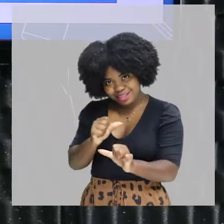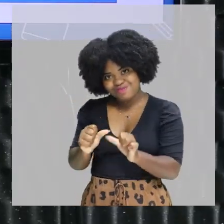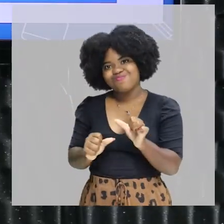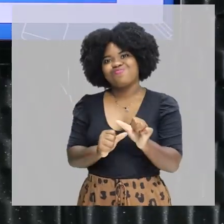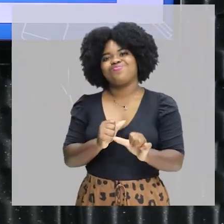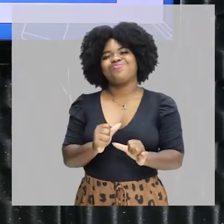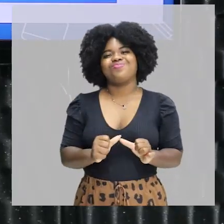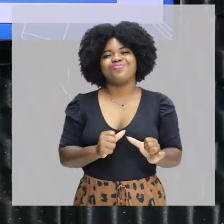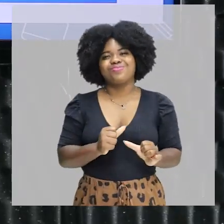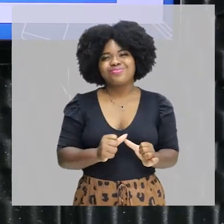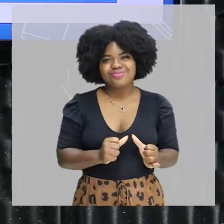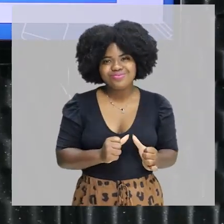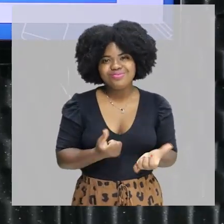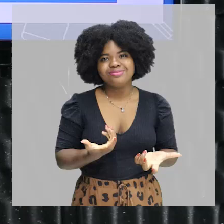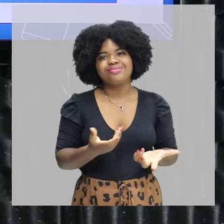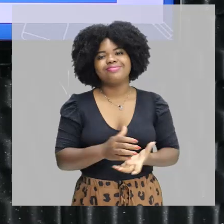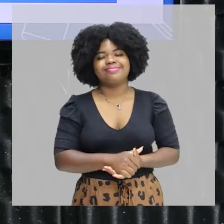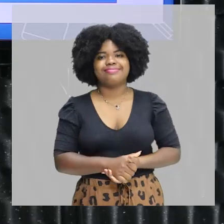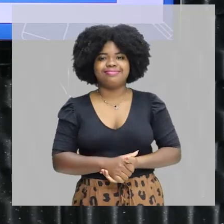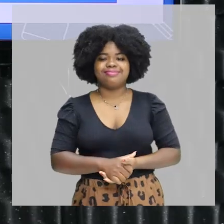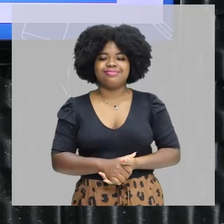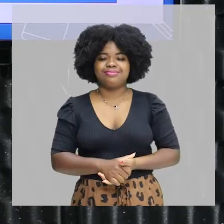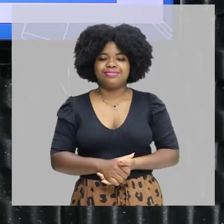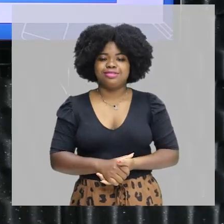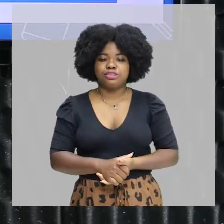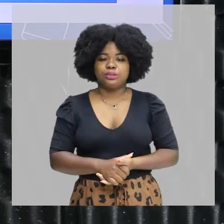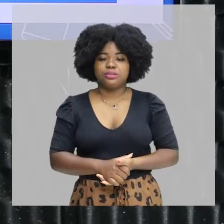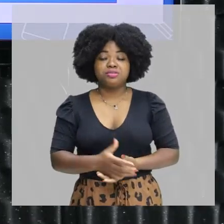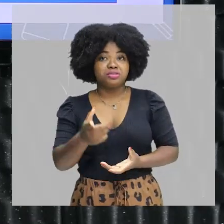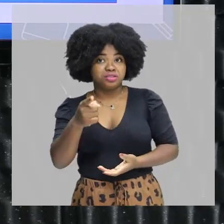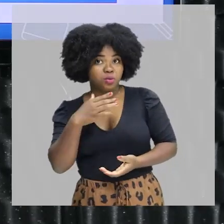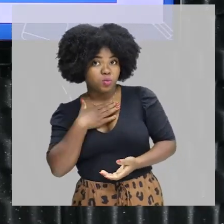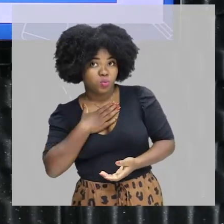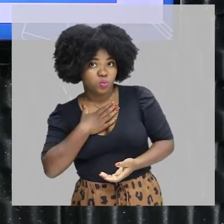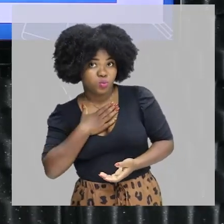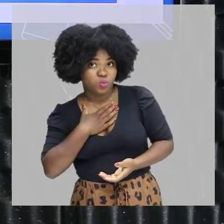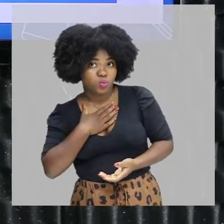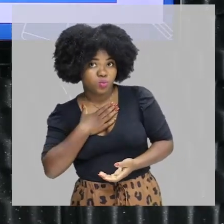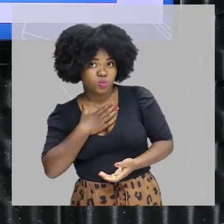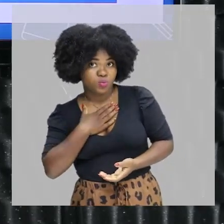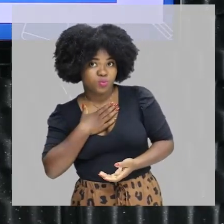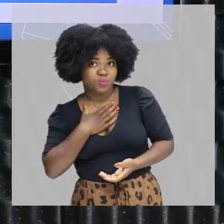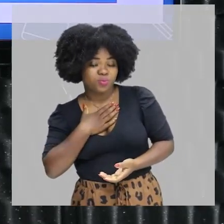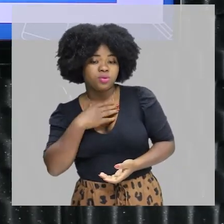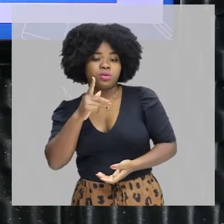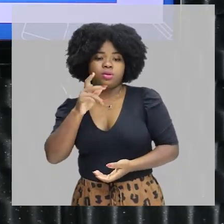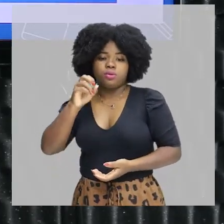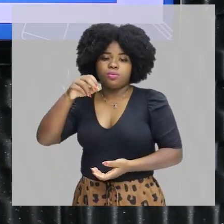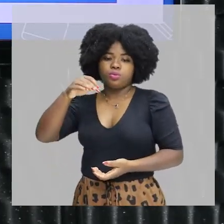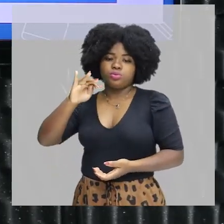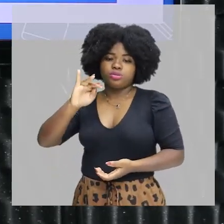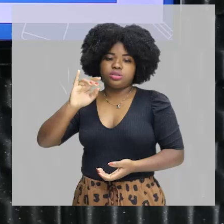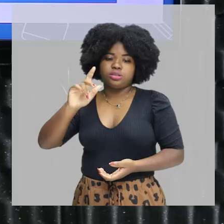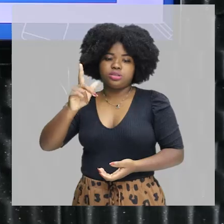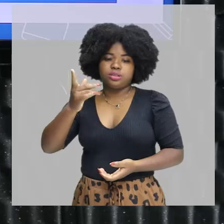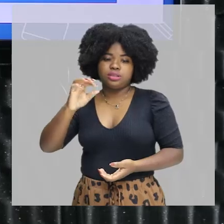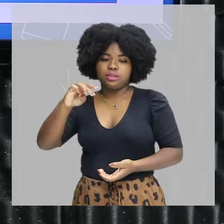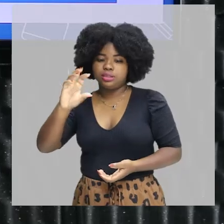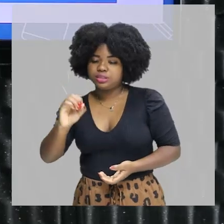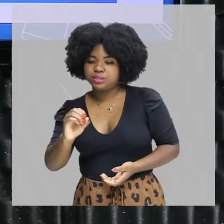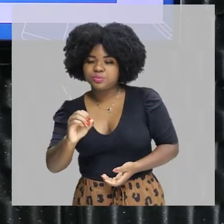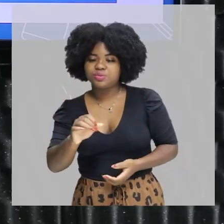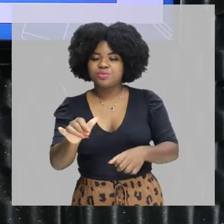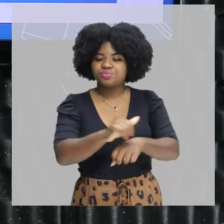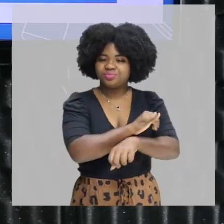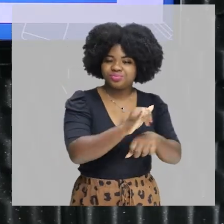aprimorar, para dar um tom artístico à minha aula. Vocês gostaram? Pontilhismo é aquela técnica que eles adoram fazer nas aulas